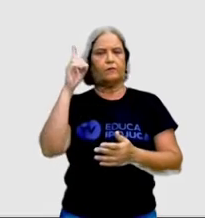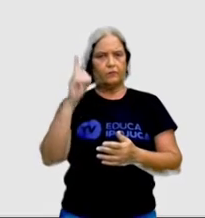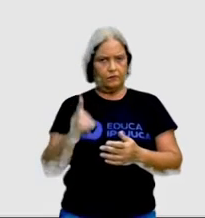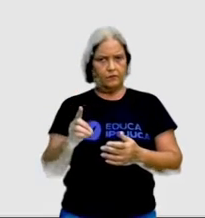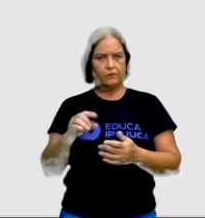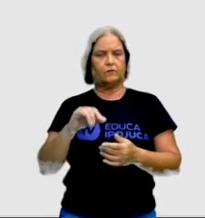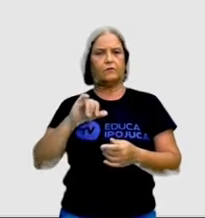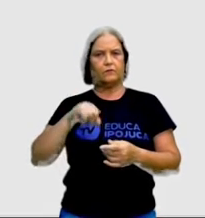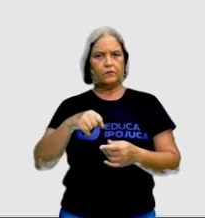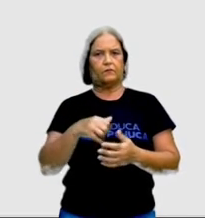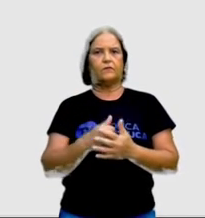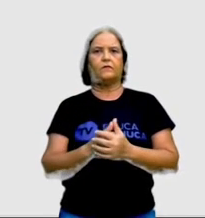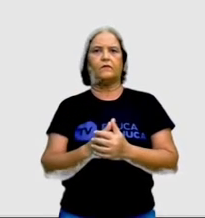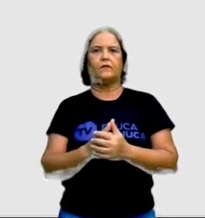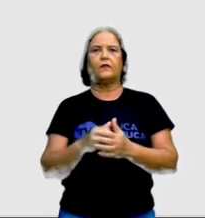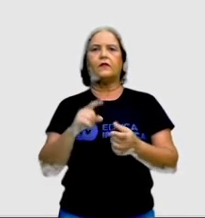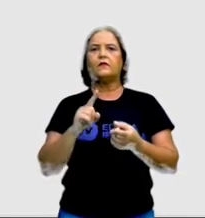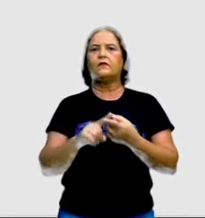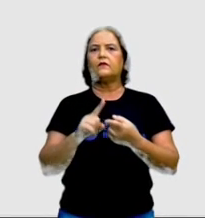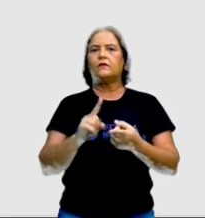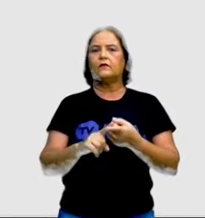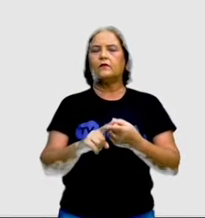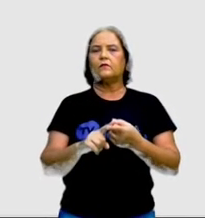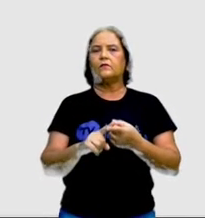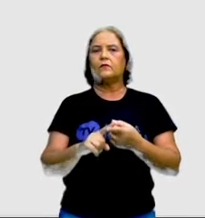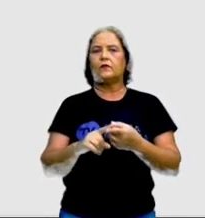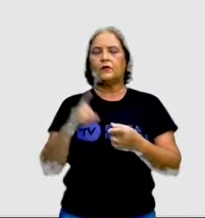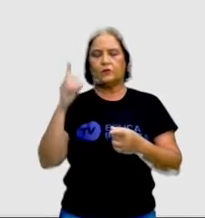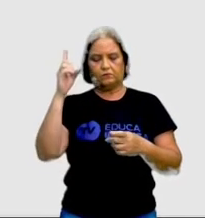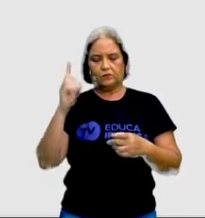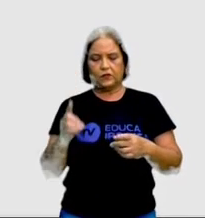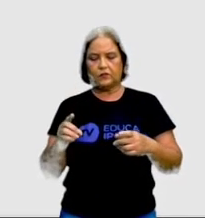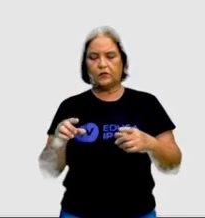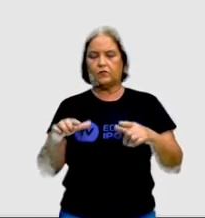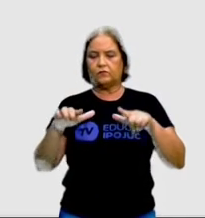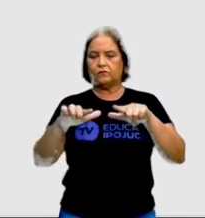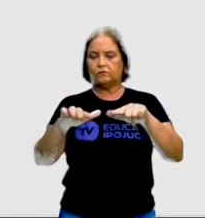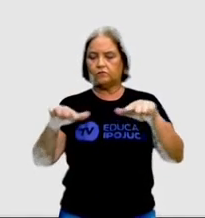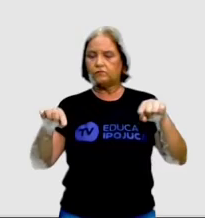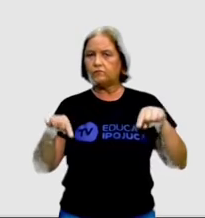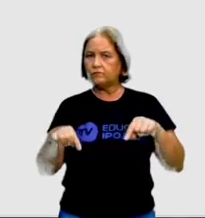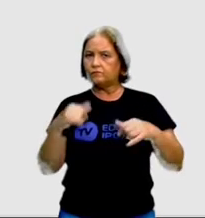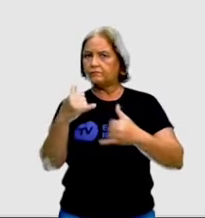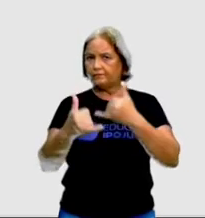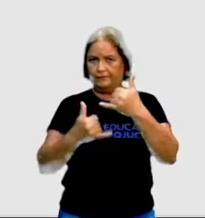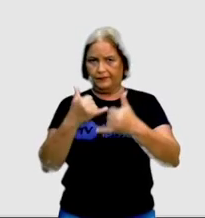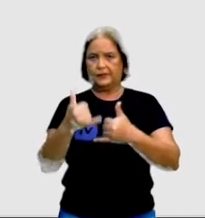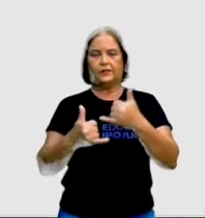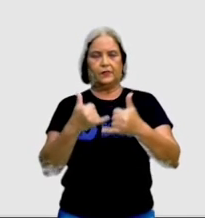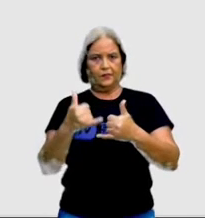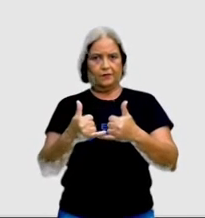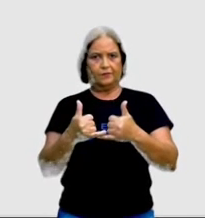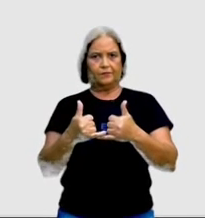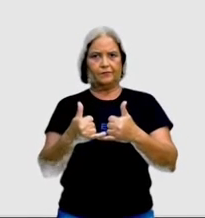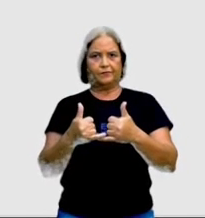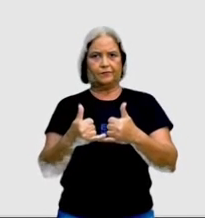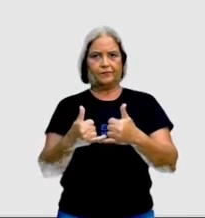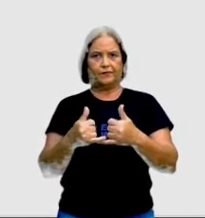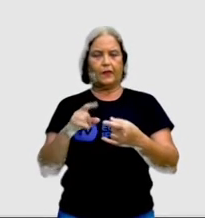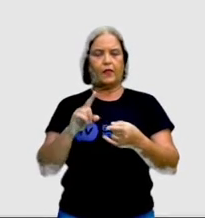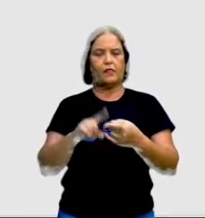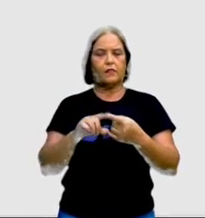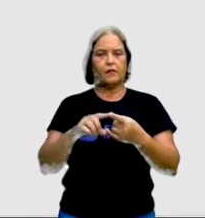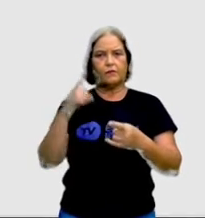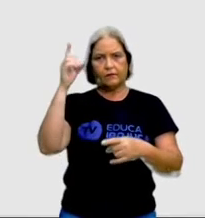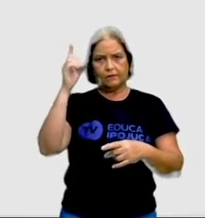têm direito também lá na escola de ter um lugar para brincar, certo, crianças? Vocês também